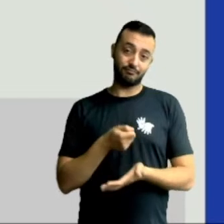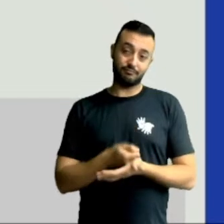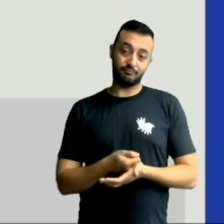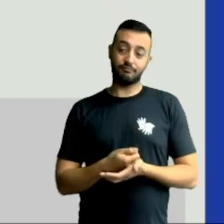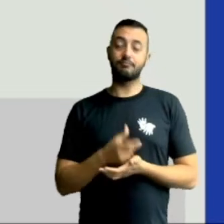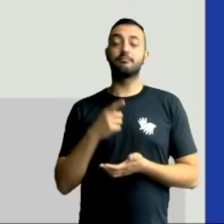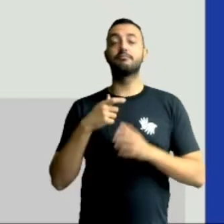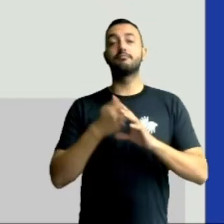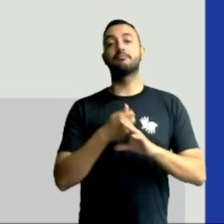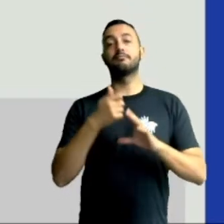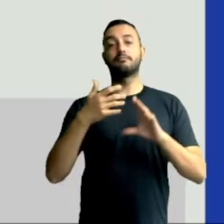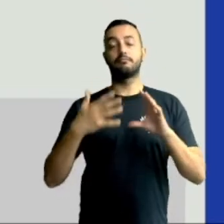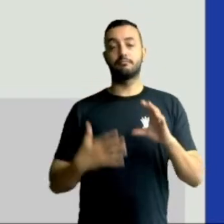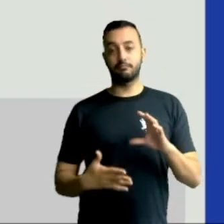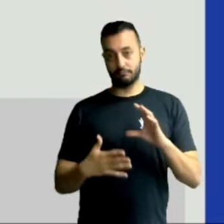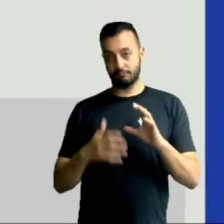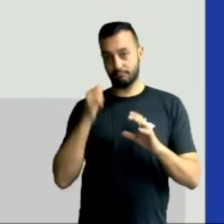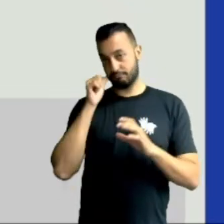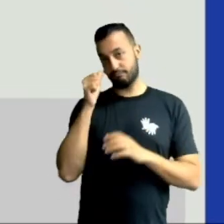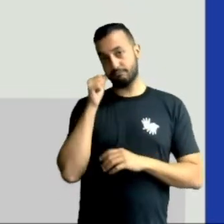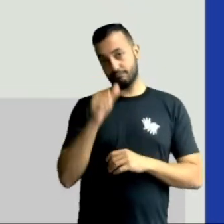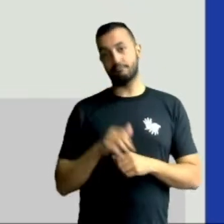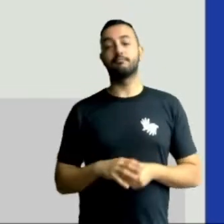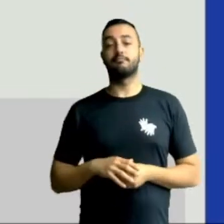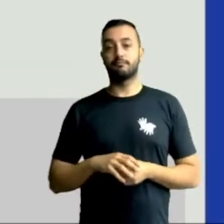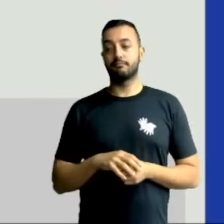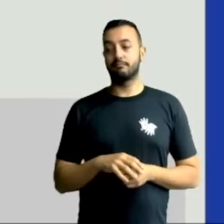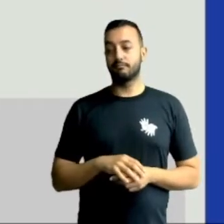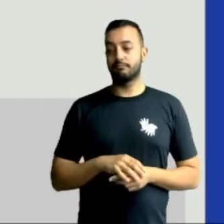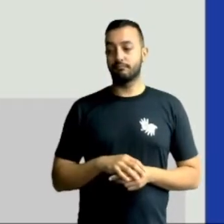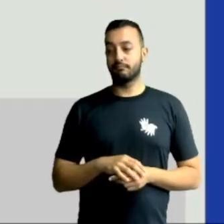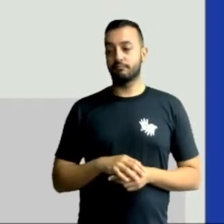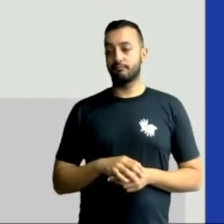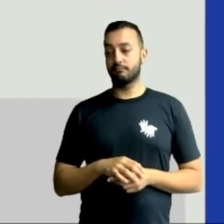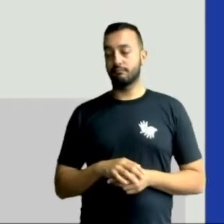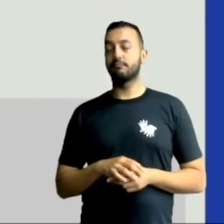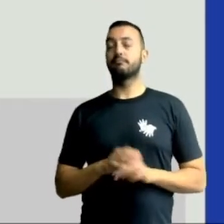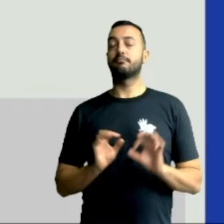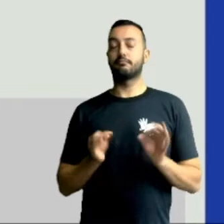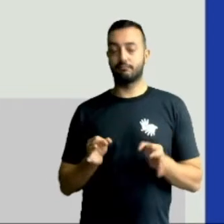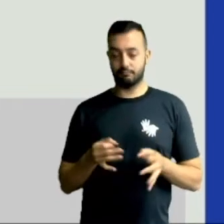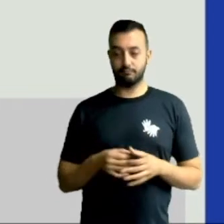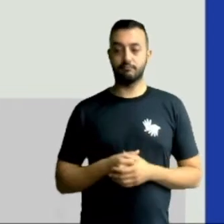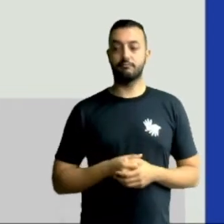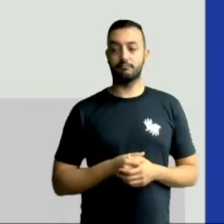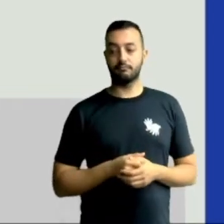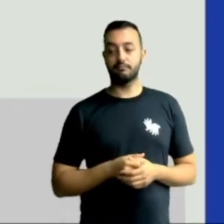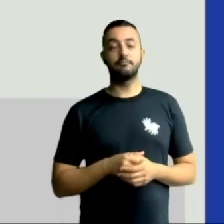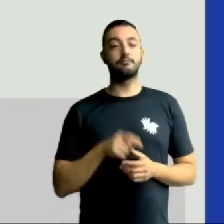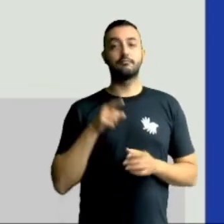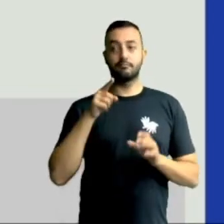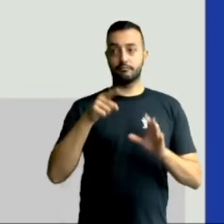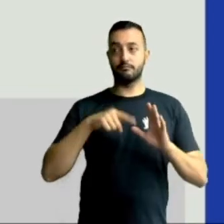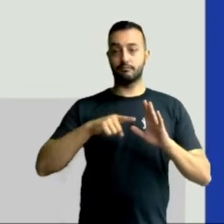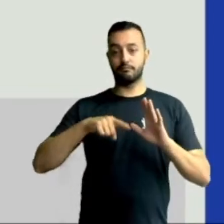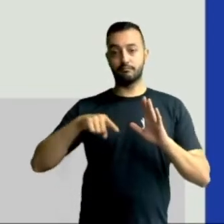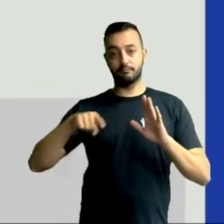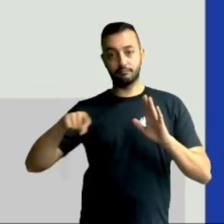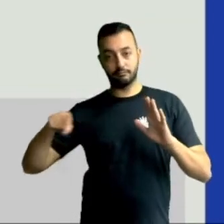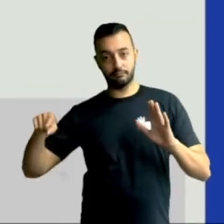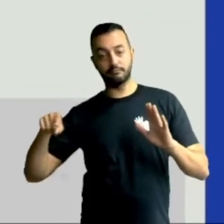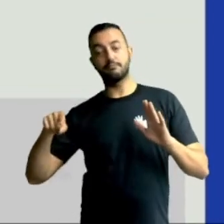aí, característica das donzelas. Muito bem. Sublinhe os adjetivos